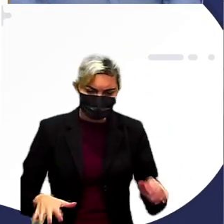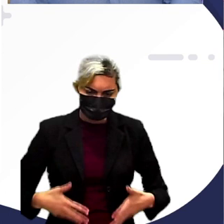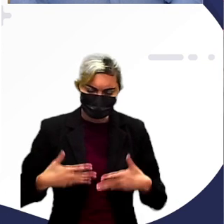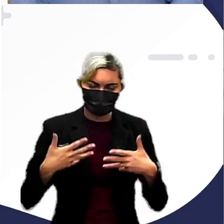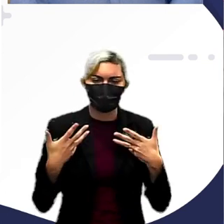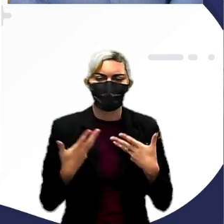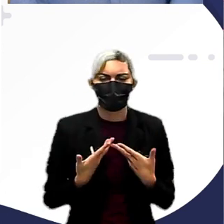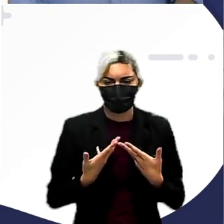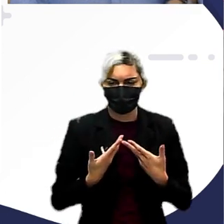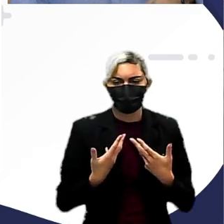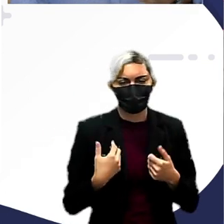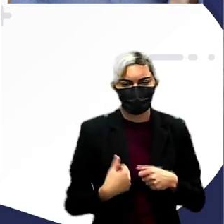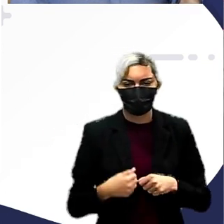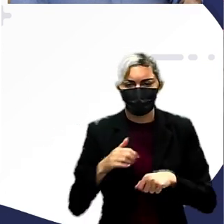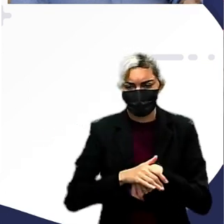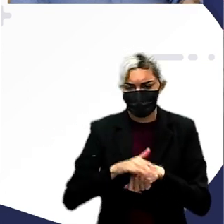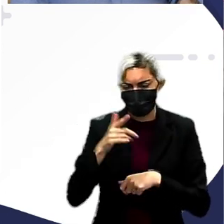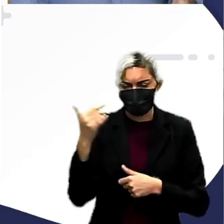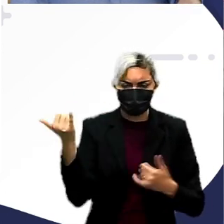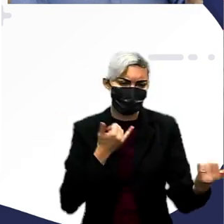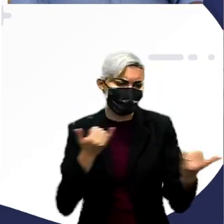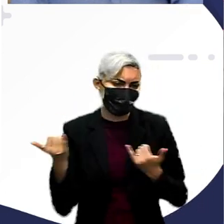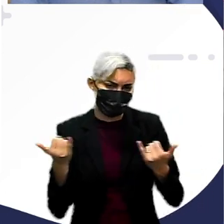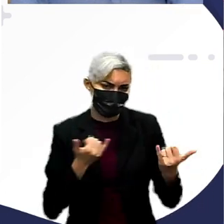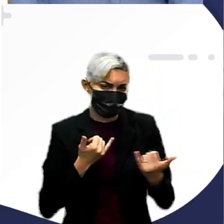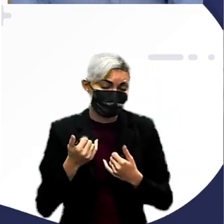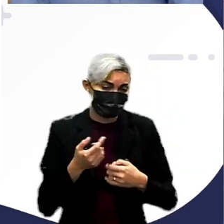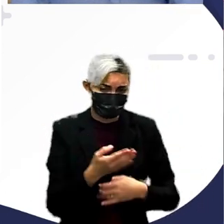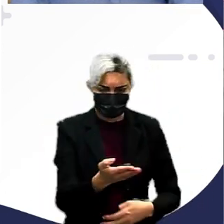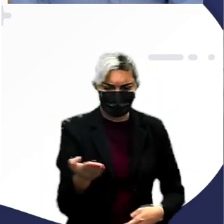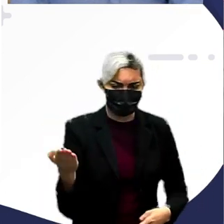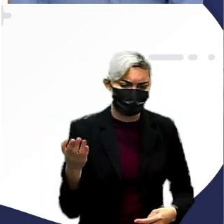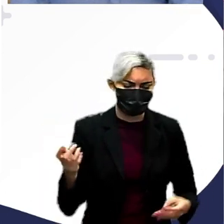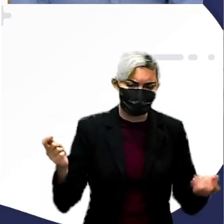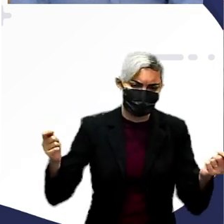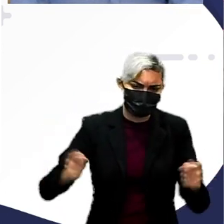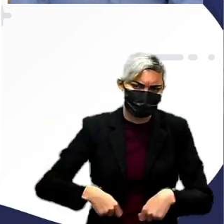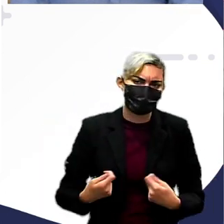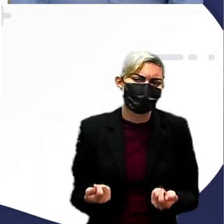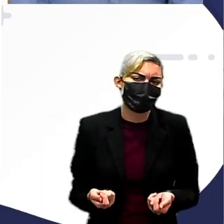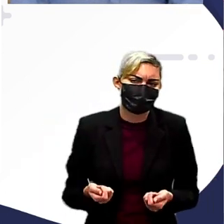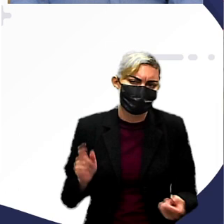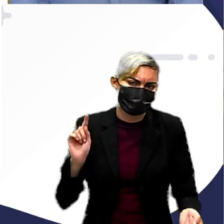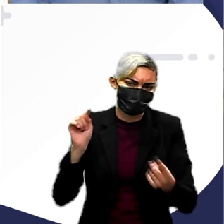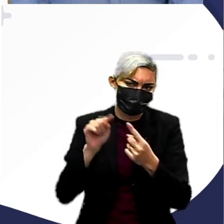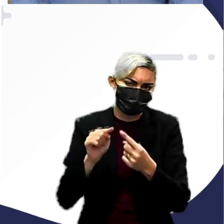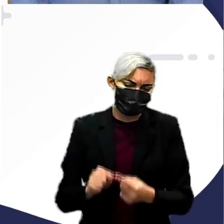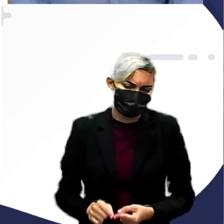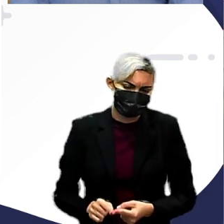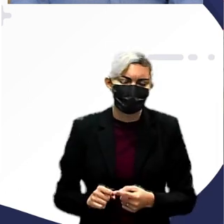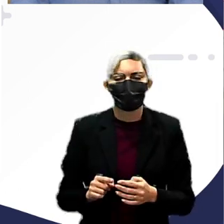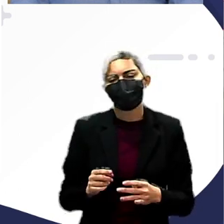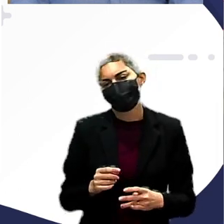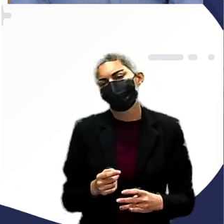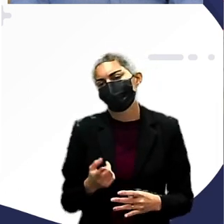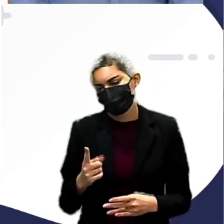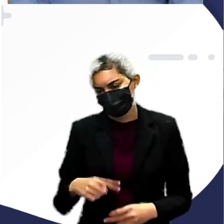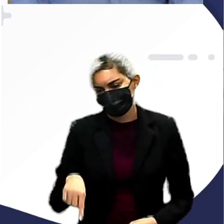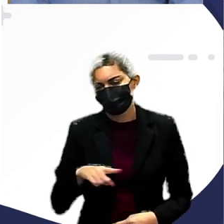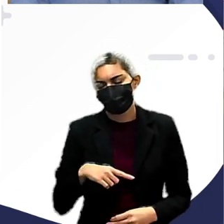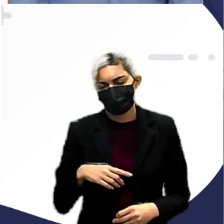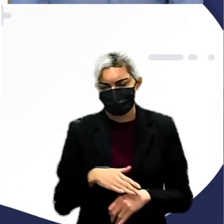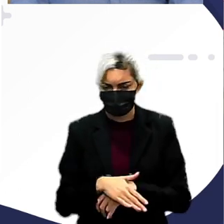estímulo, né? E de mais algumas informações para que vocês possam associar, incorporar à